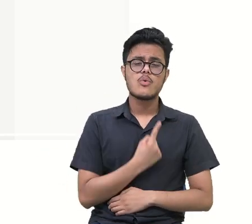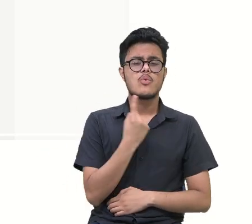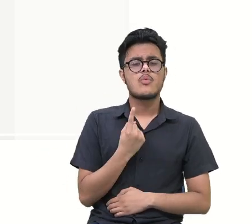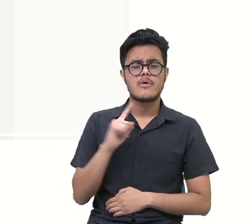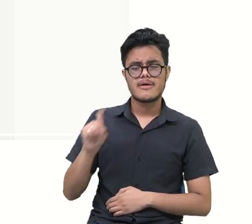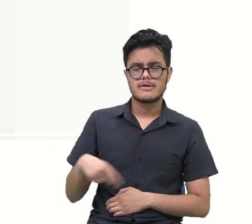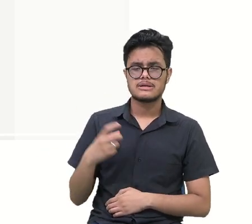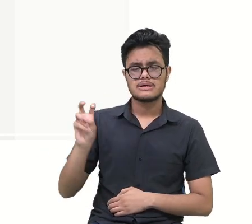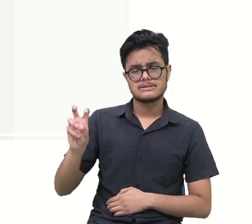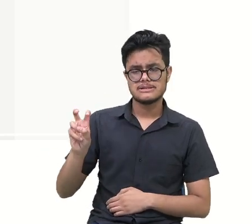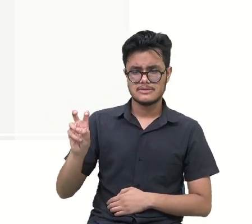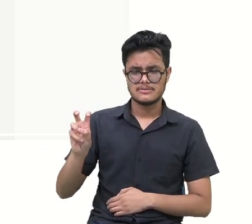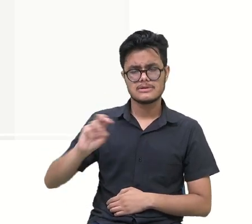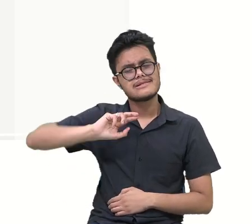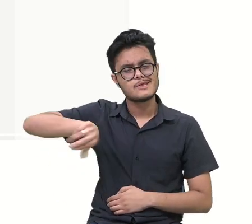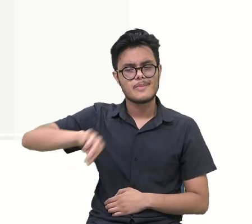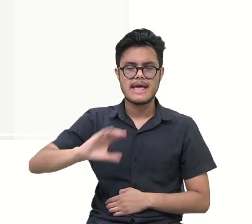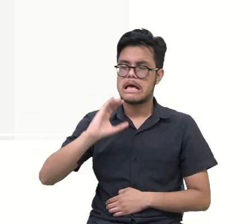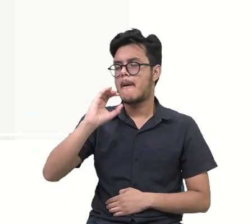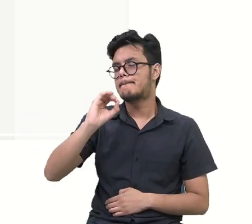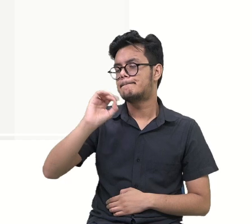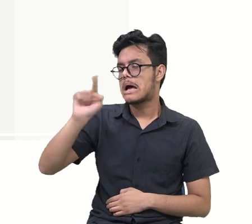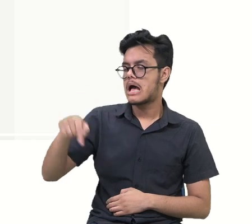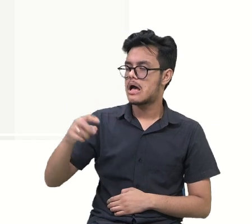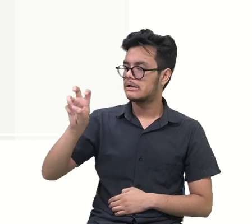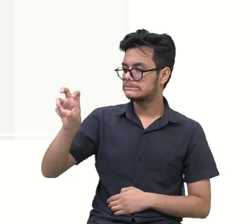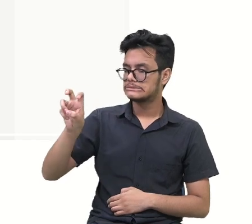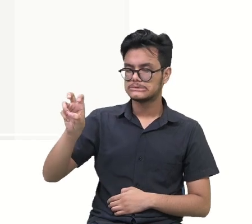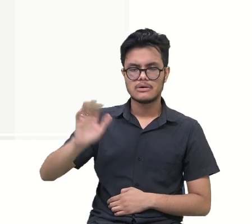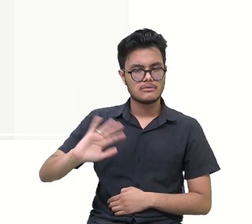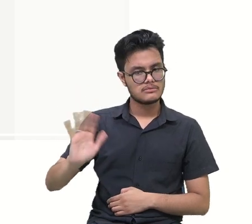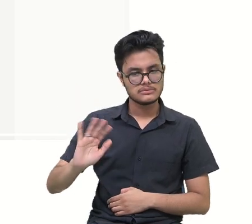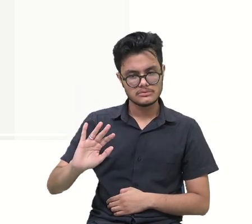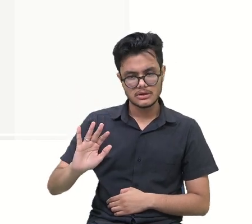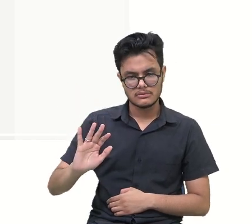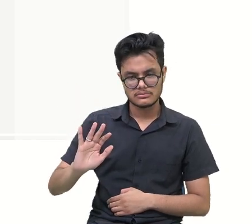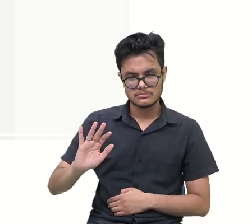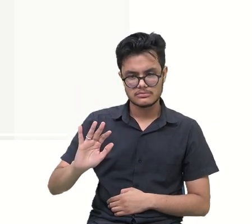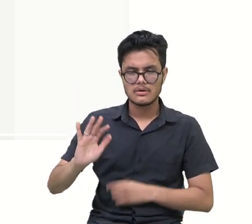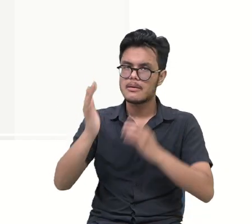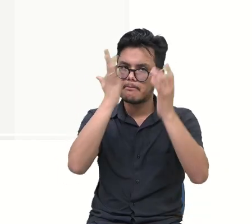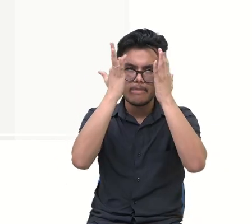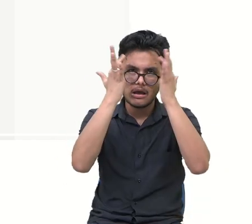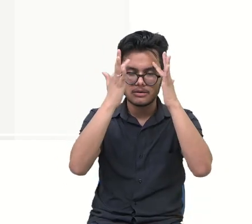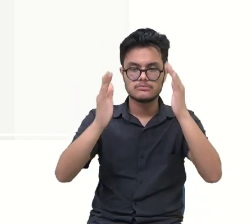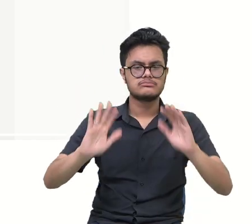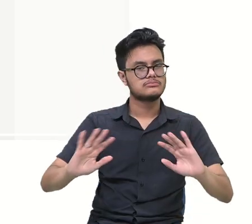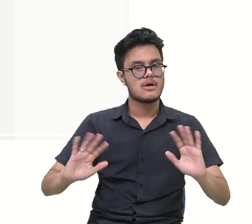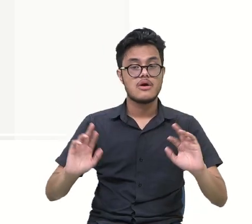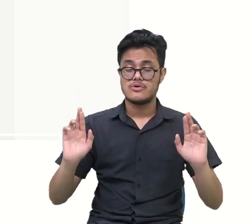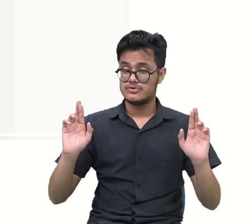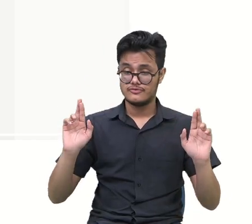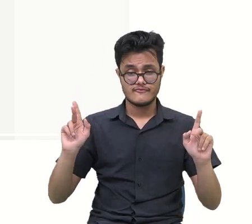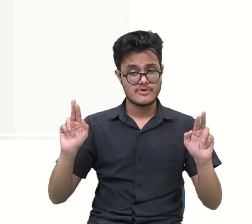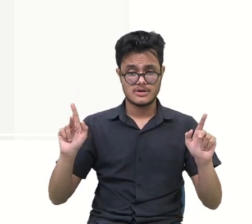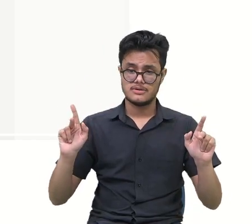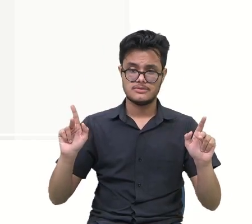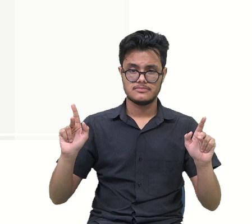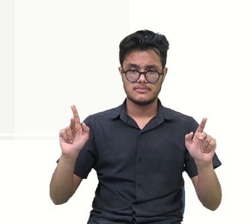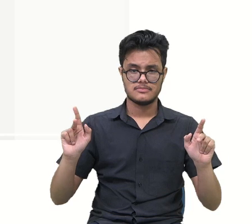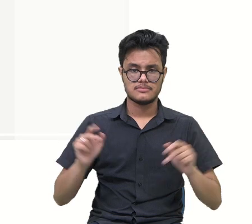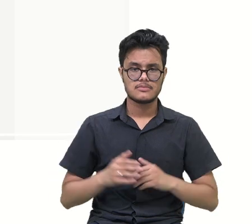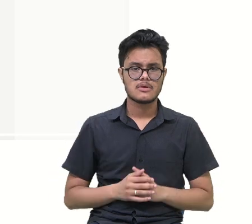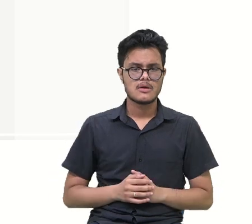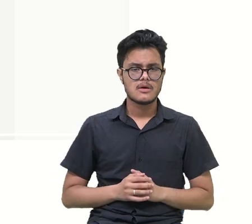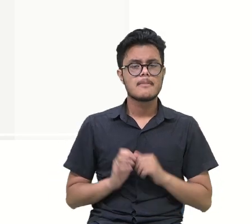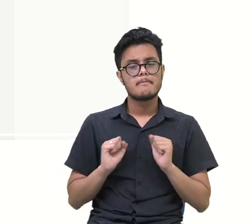1,5 e não 0,5, como a gente poderia imaginar que fosse, tá? Porque eu poderia ter